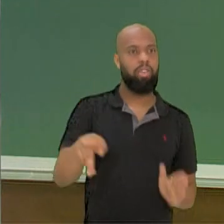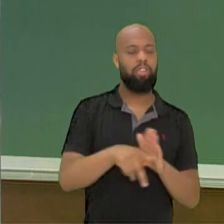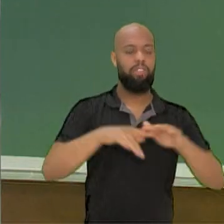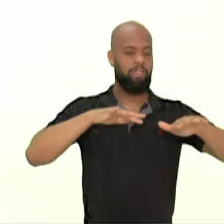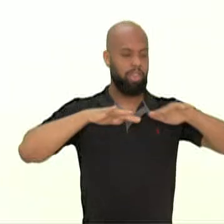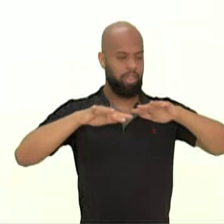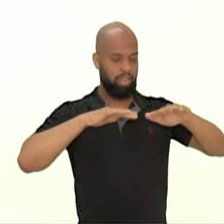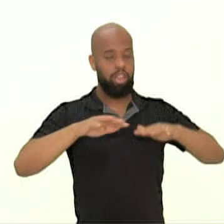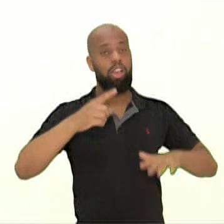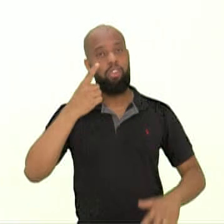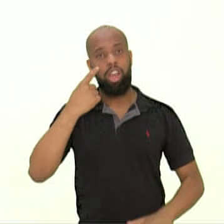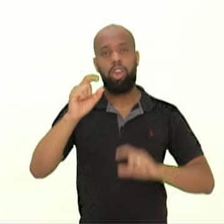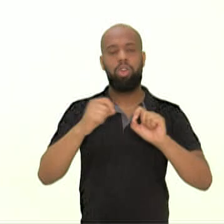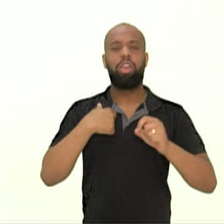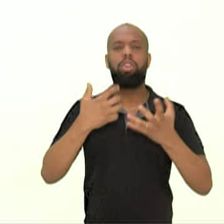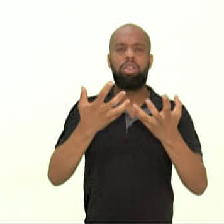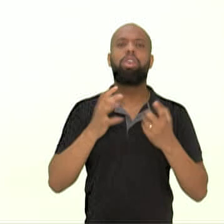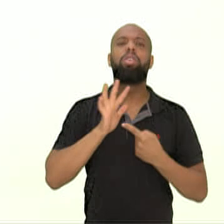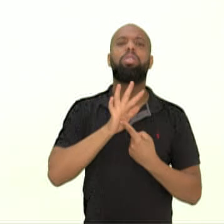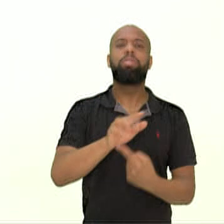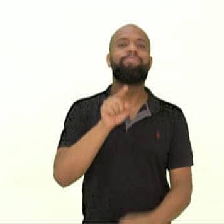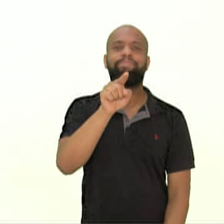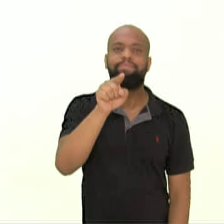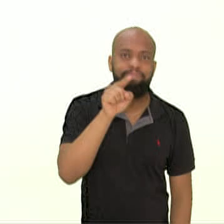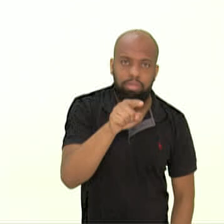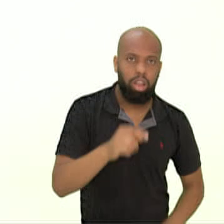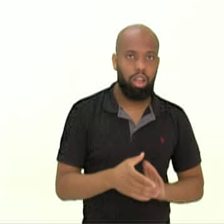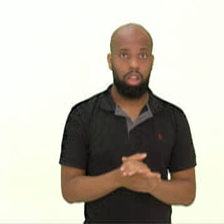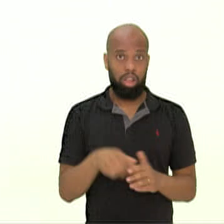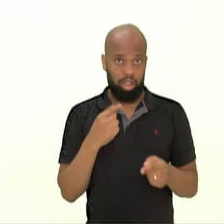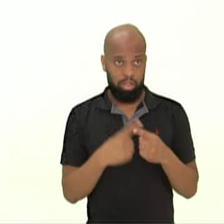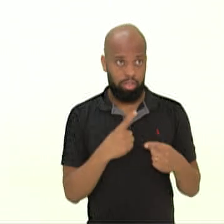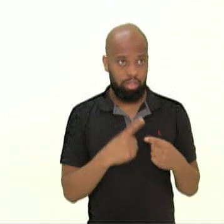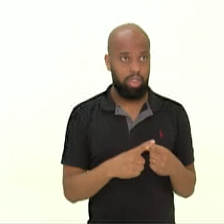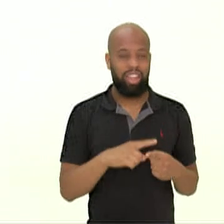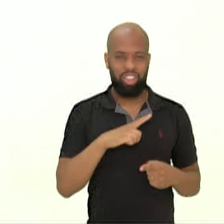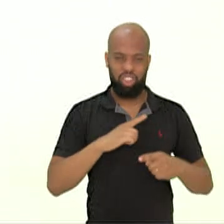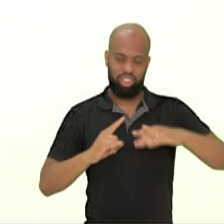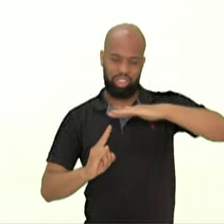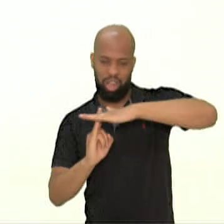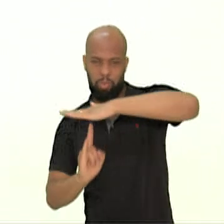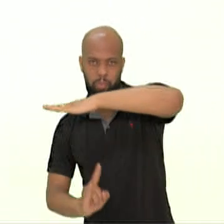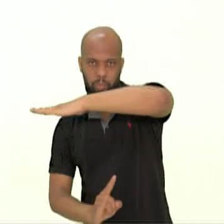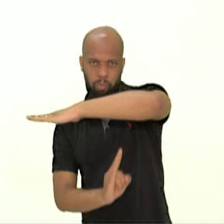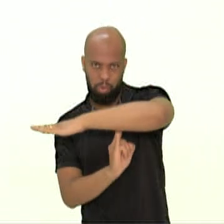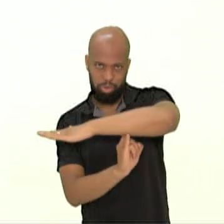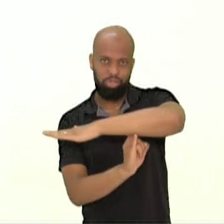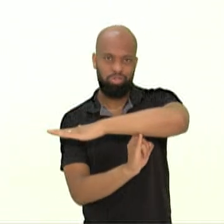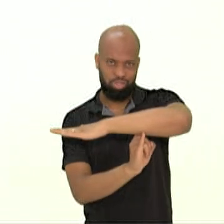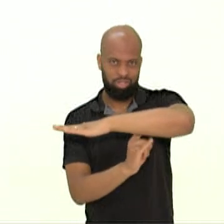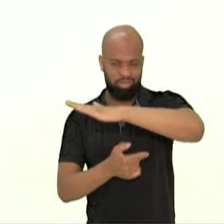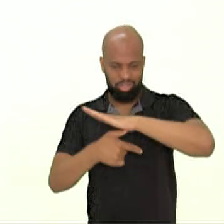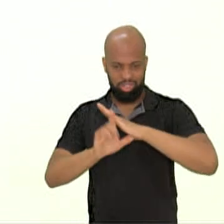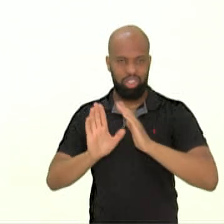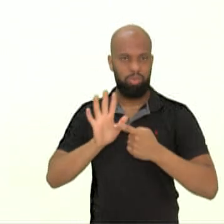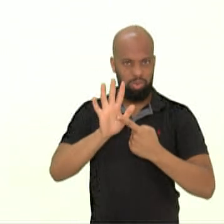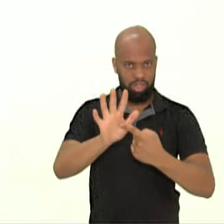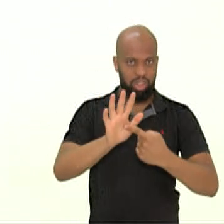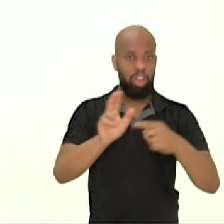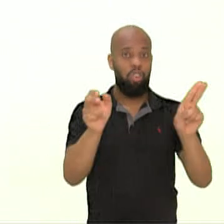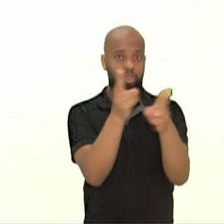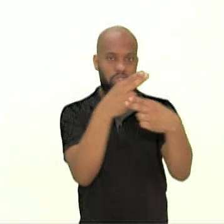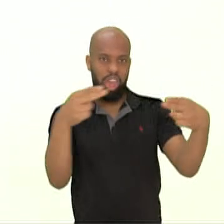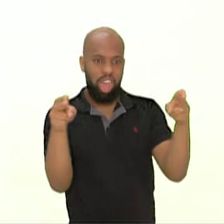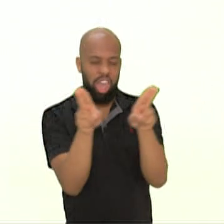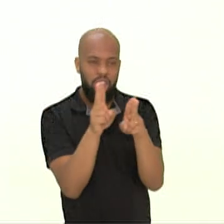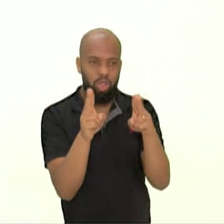E aqui, pessoal, o que eu quero mostrar para vocês? Na ponte de Tacoma, que eu acabei apresentando ali, então o vento fez com que a ponte entrasse